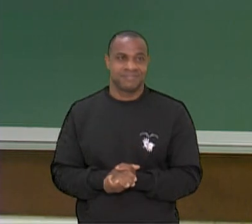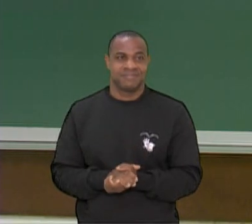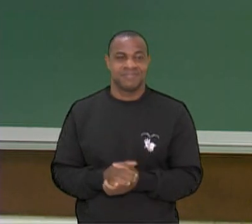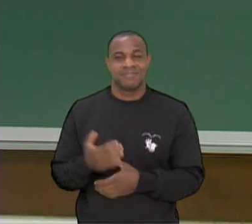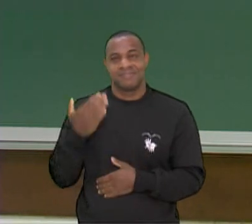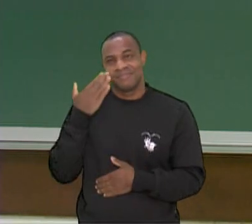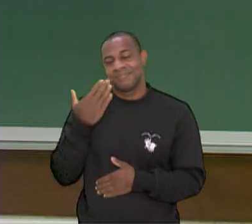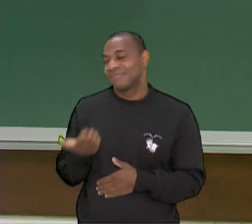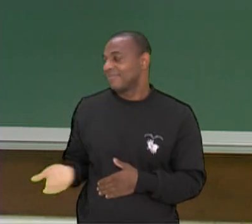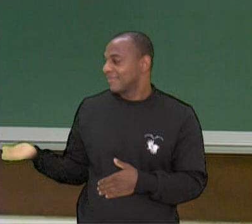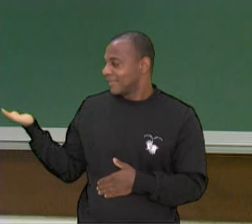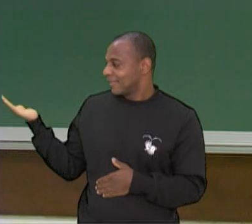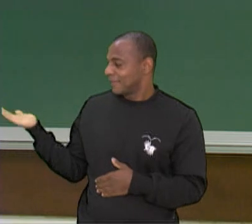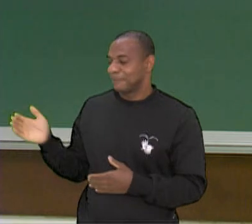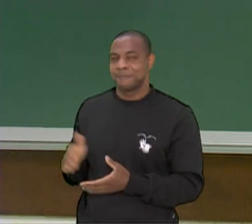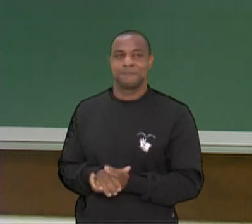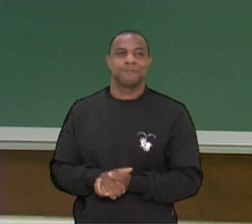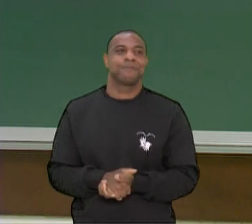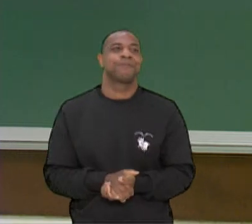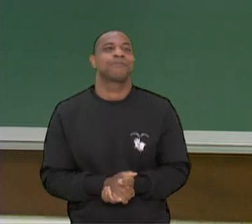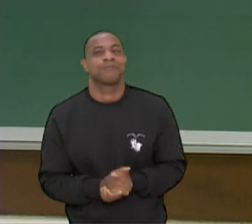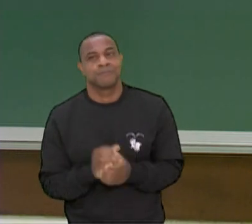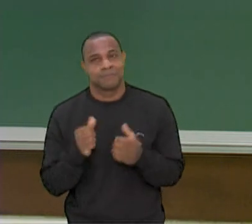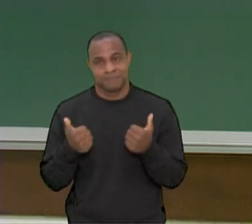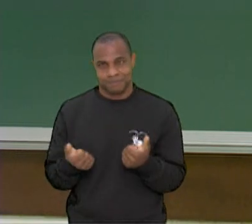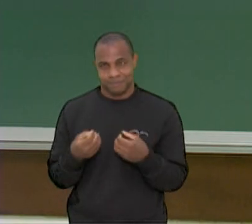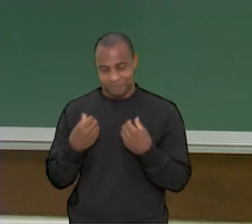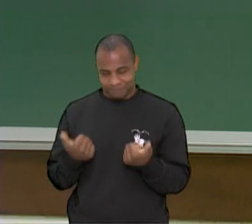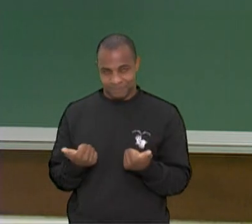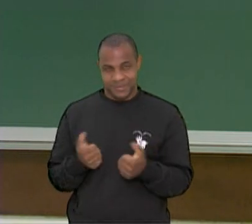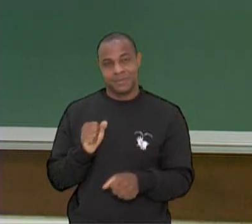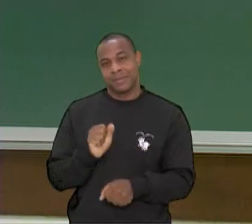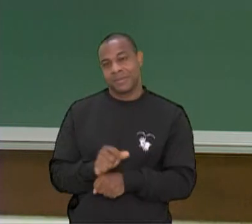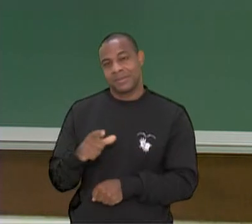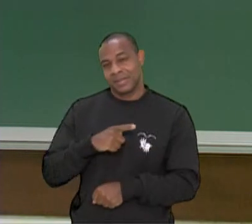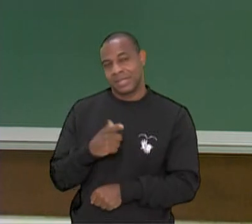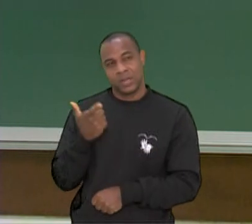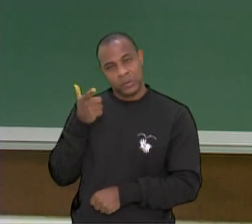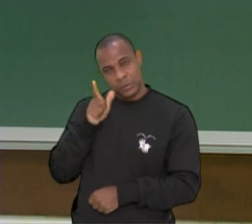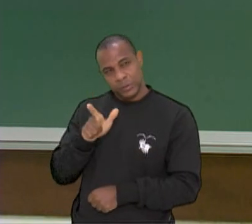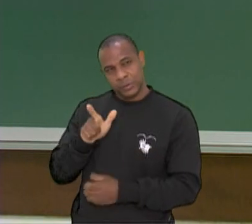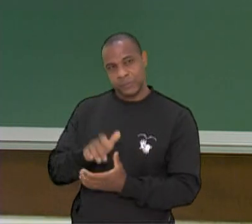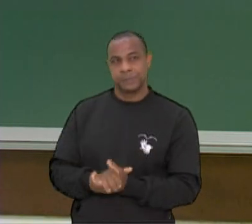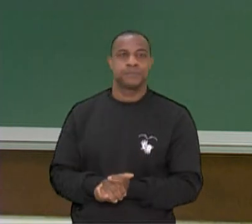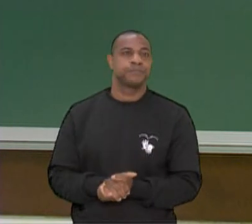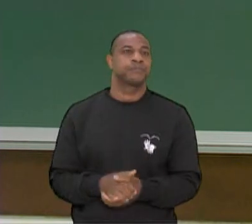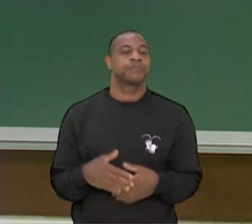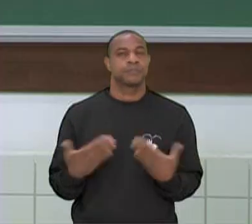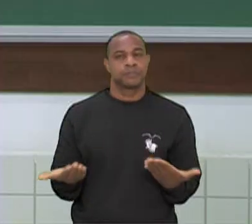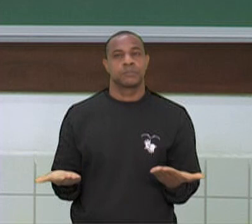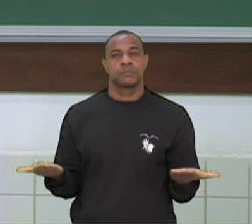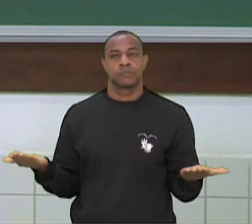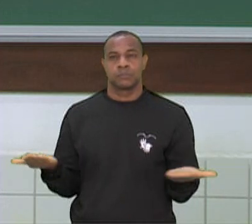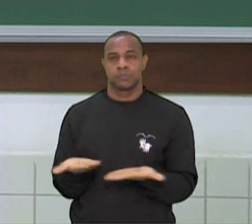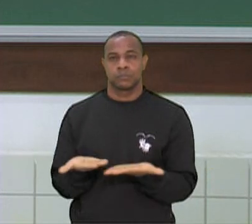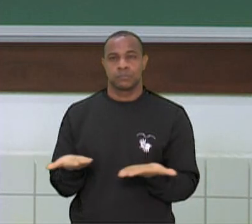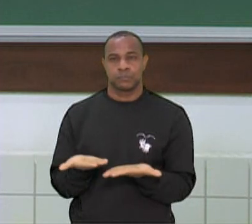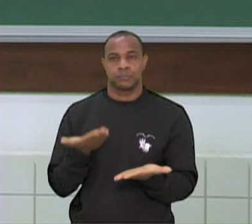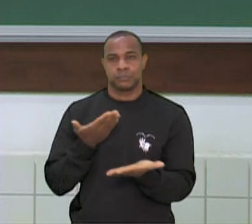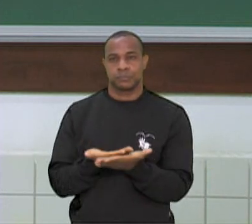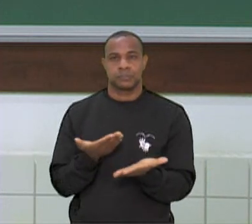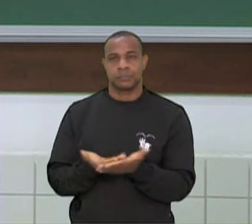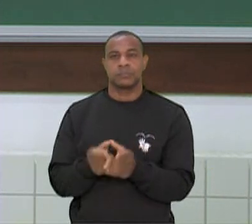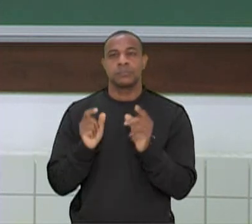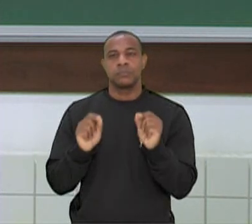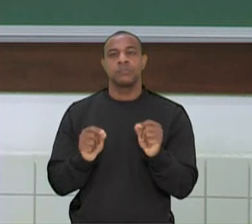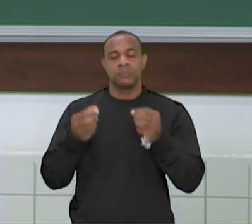vão harmonizar, eles vão concordar, tá bom? Espero que você tenha acertado do fundo do meu coração. Então, galerinha, o que nós vimos na aula